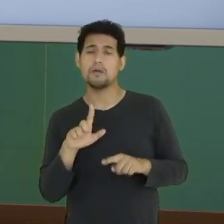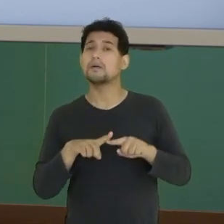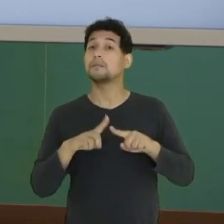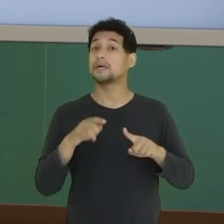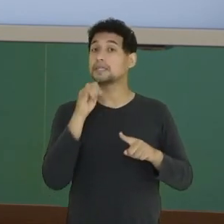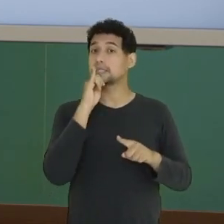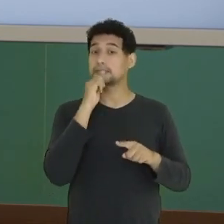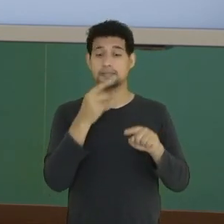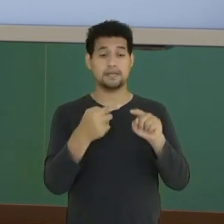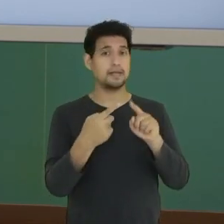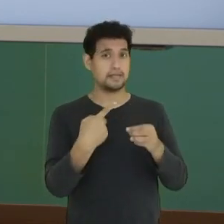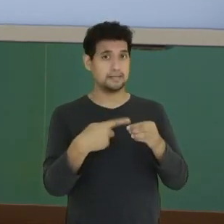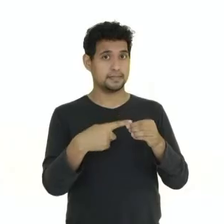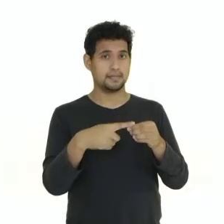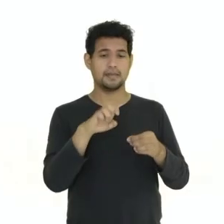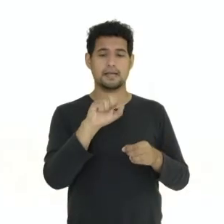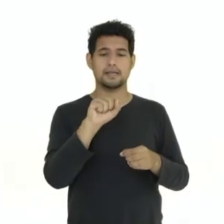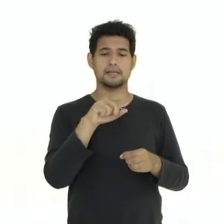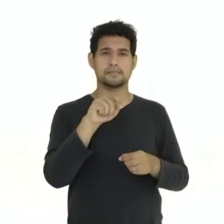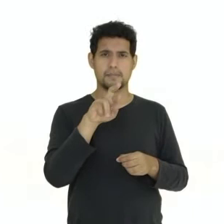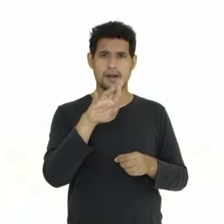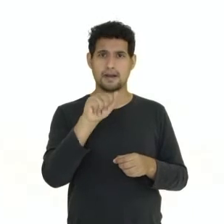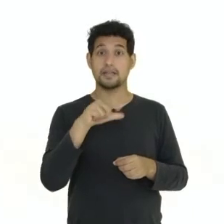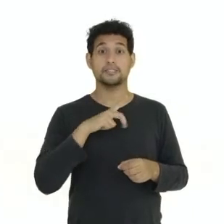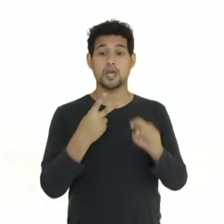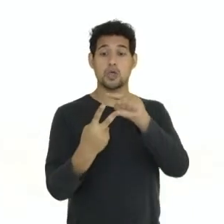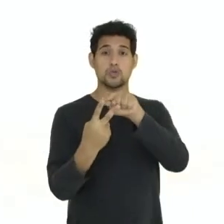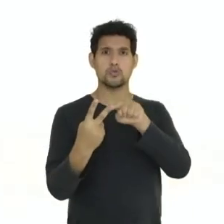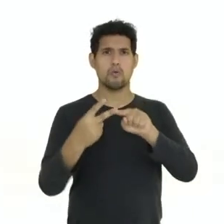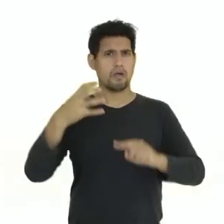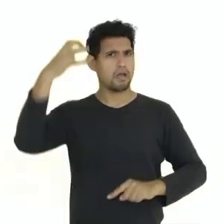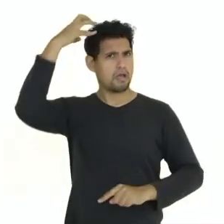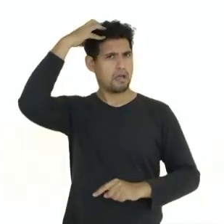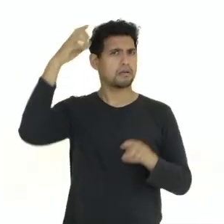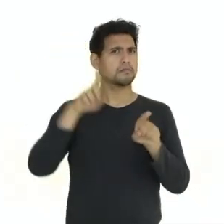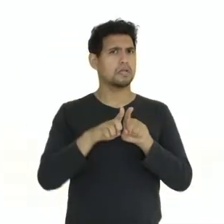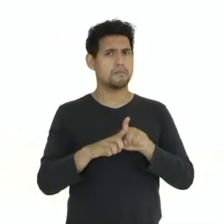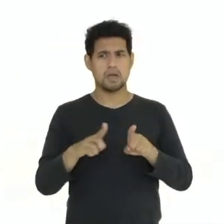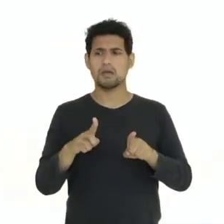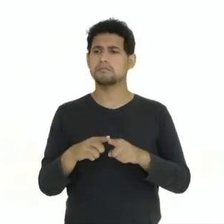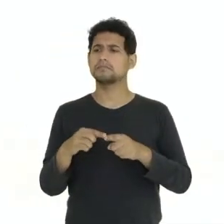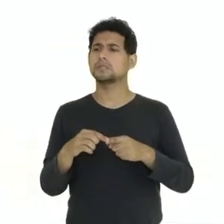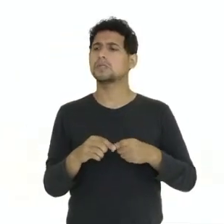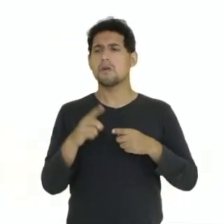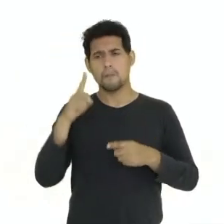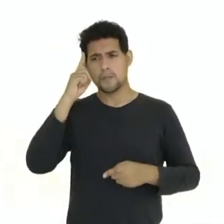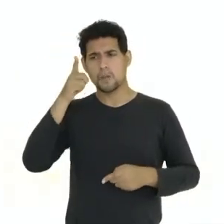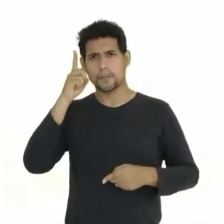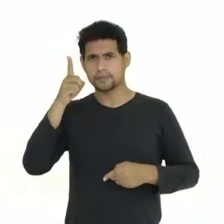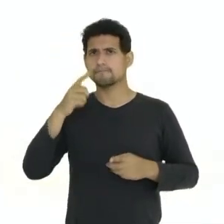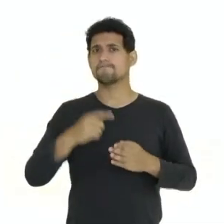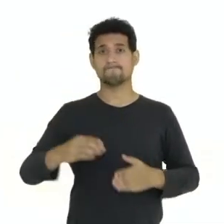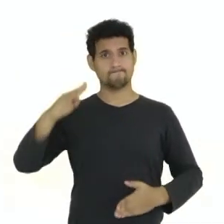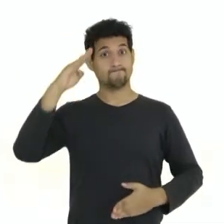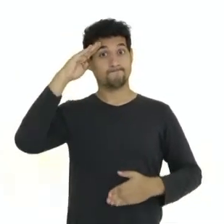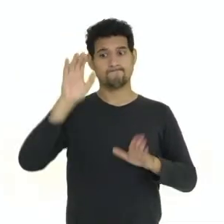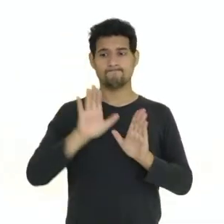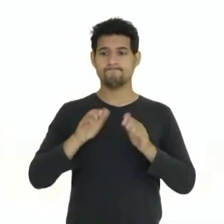governada por 2 reis, que também eram comandantes do exército, auxiliados pelo conselho de